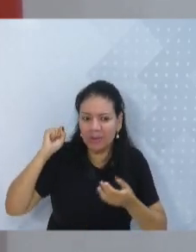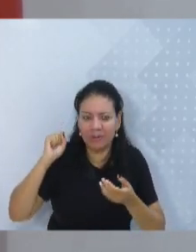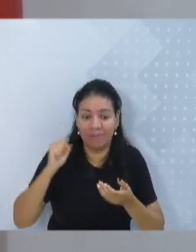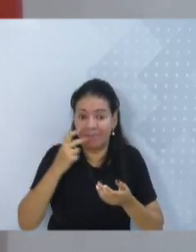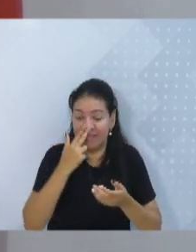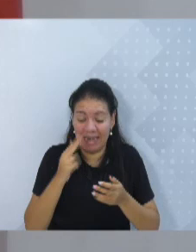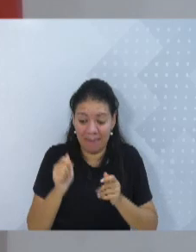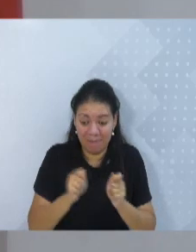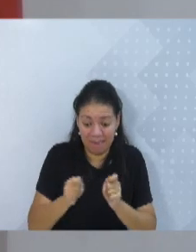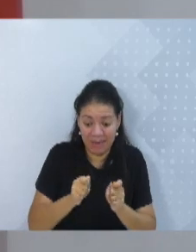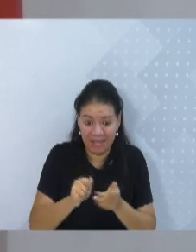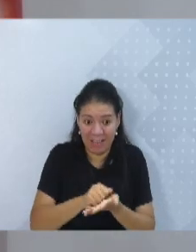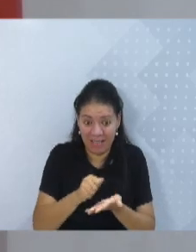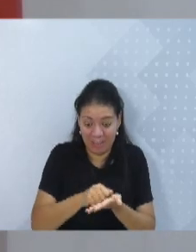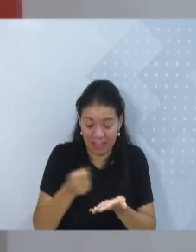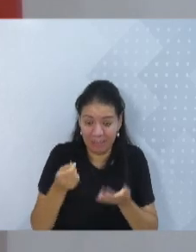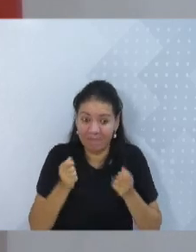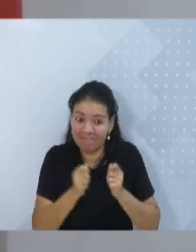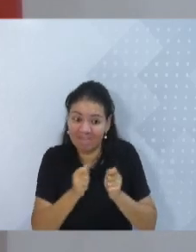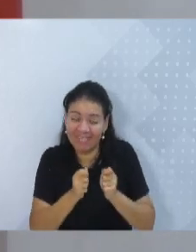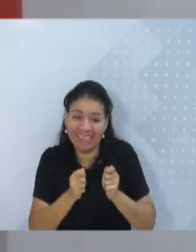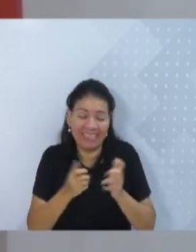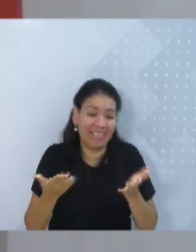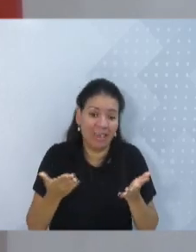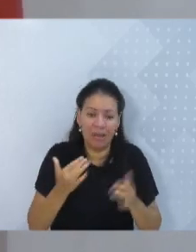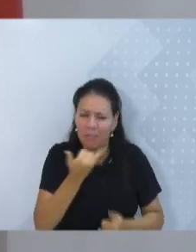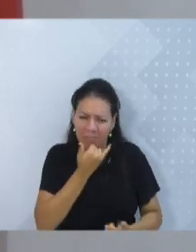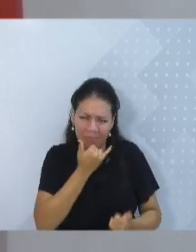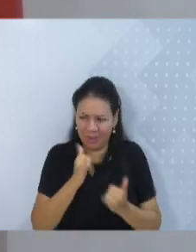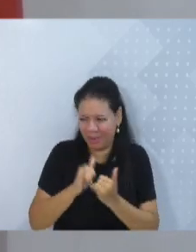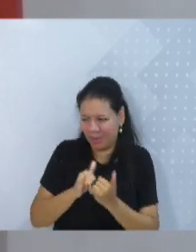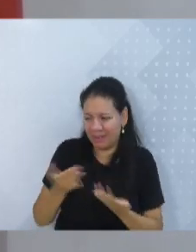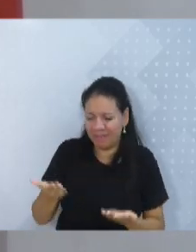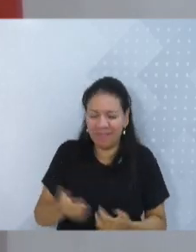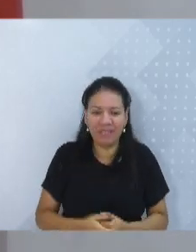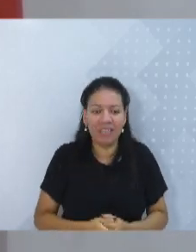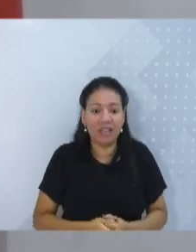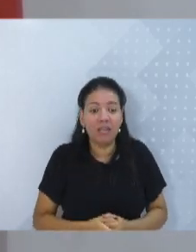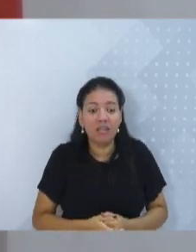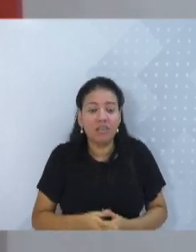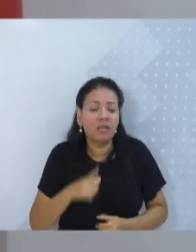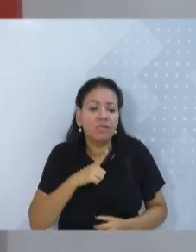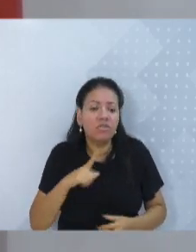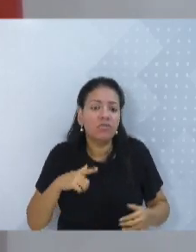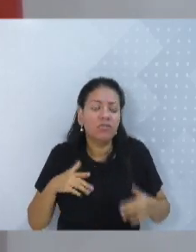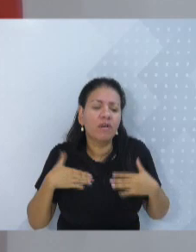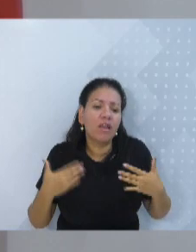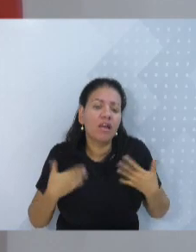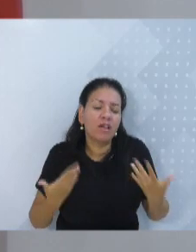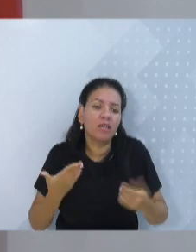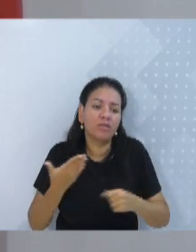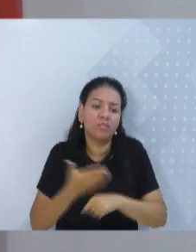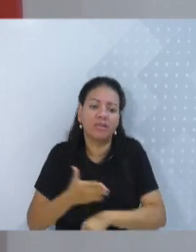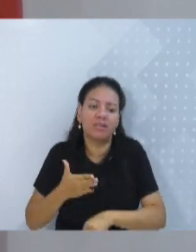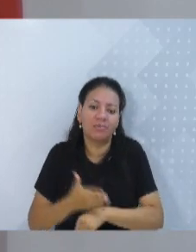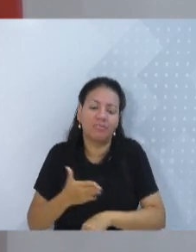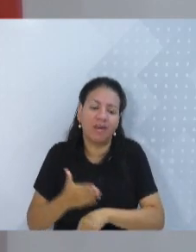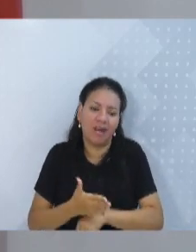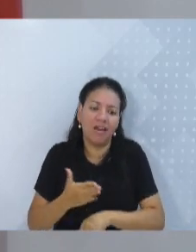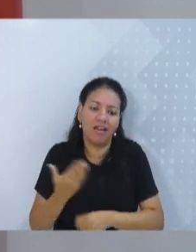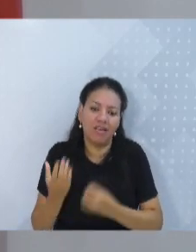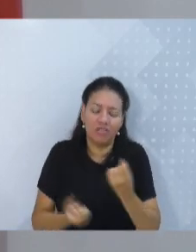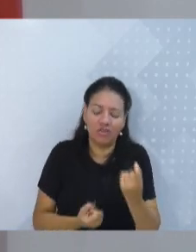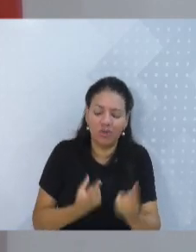de agenda mas já me perdoa né Neto e eu tive alegria de participar desses momentos